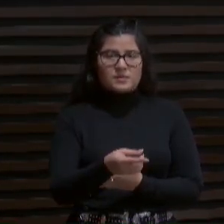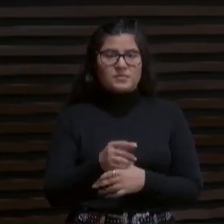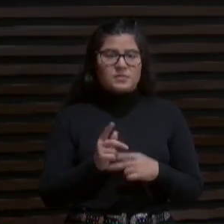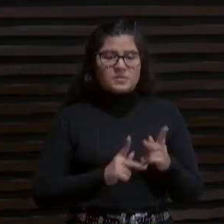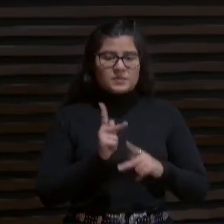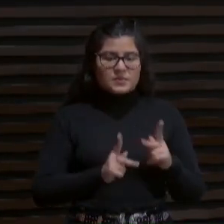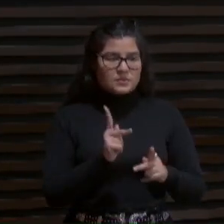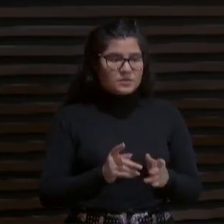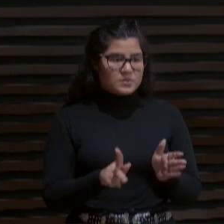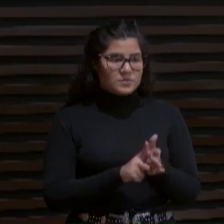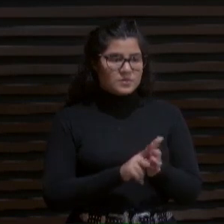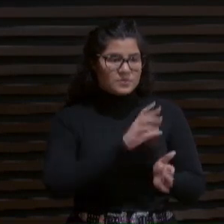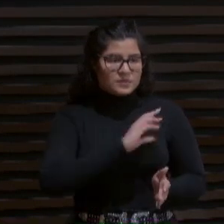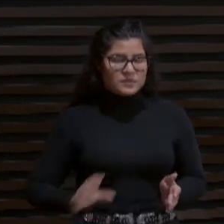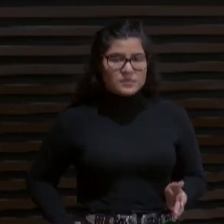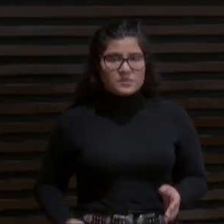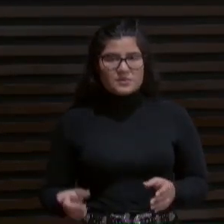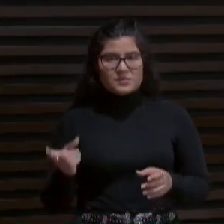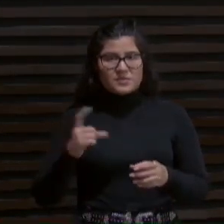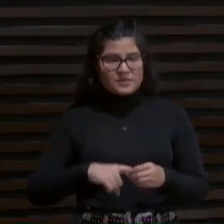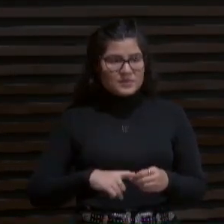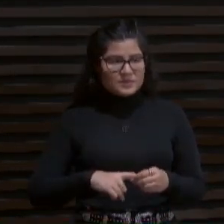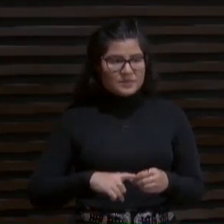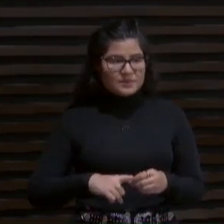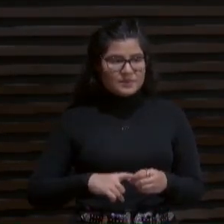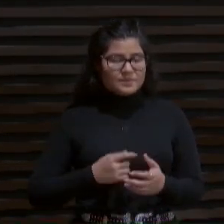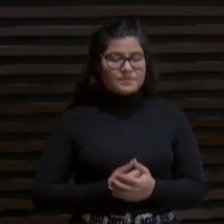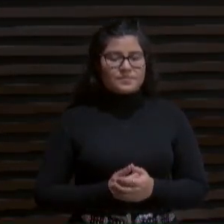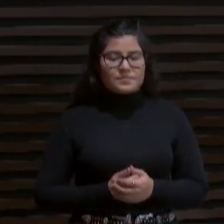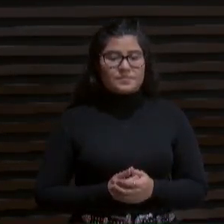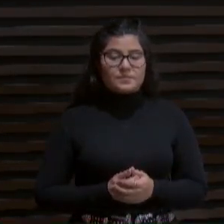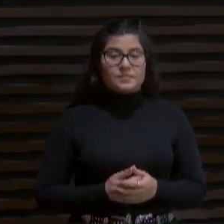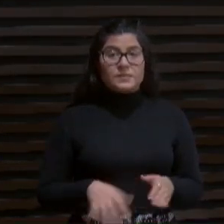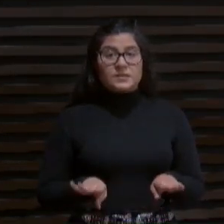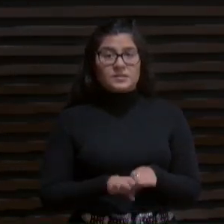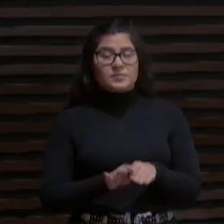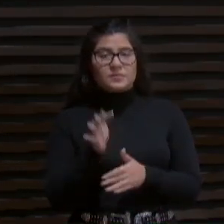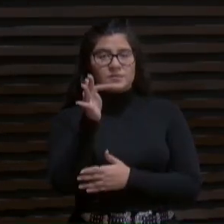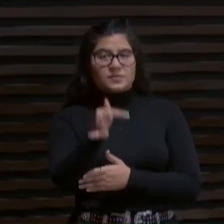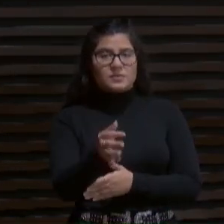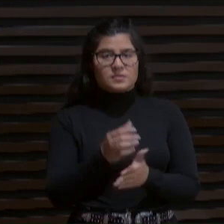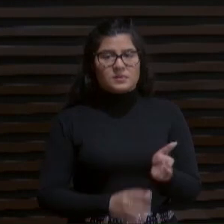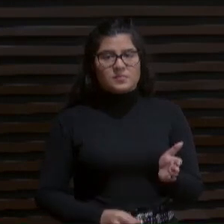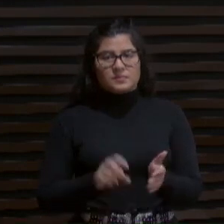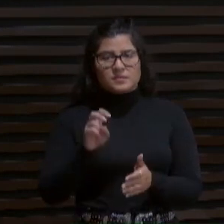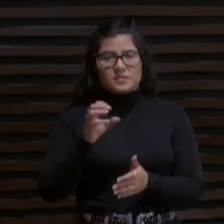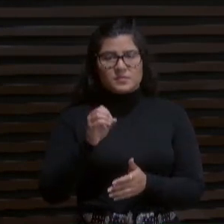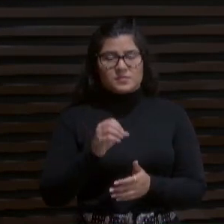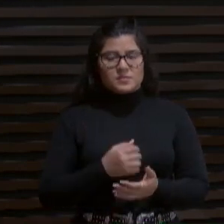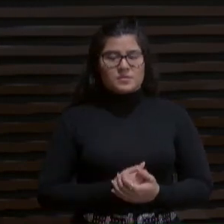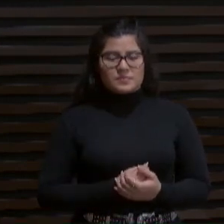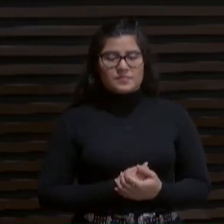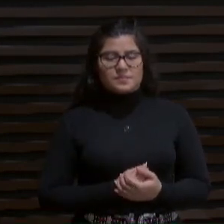de Cristo na sua vinda. E ele também declara, mais no final desse capítulo, versículos 52 a